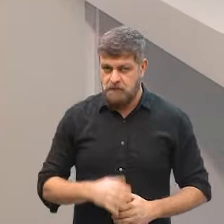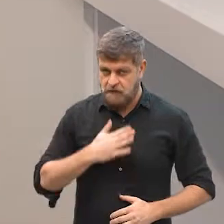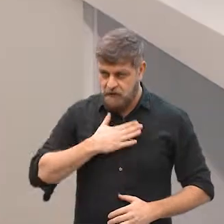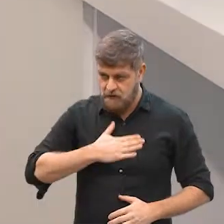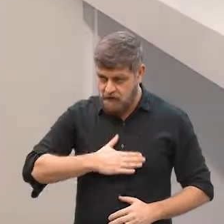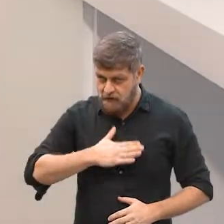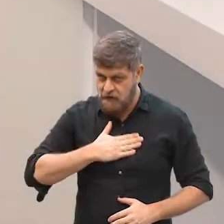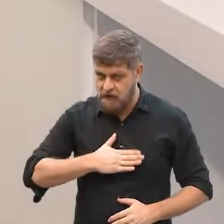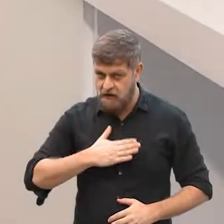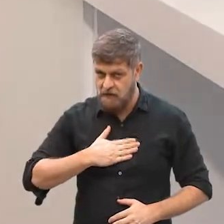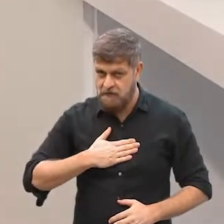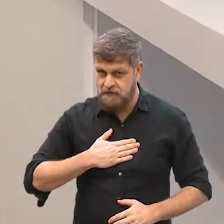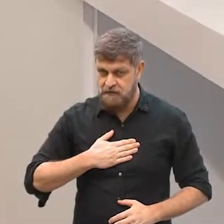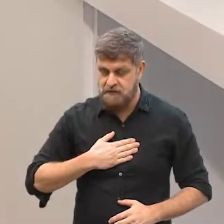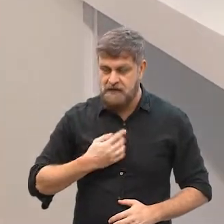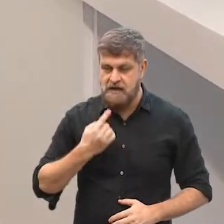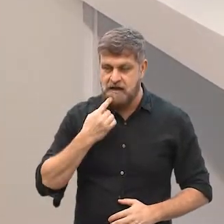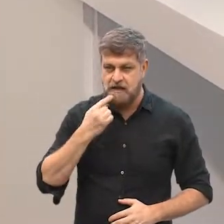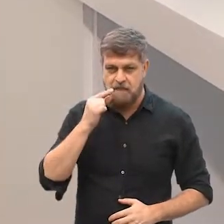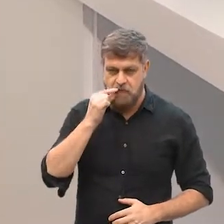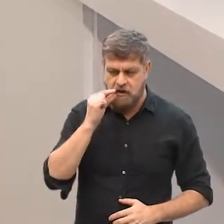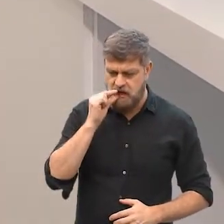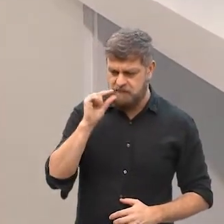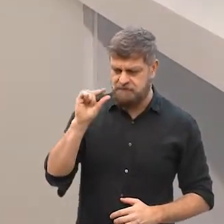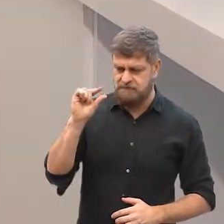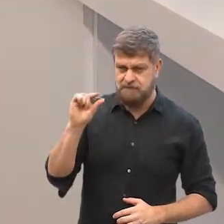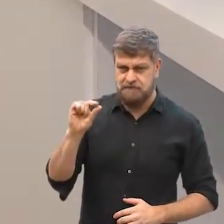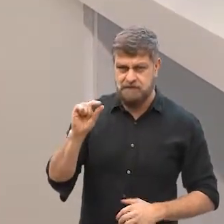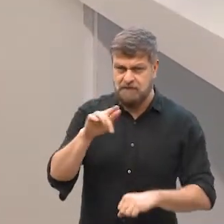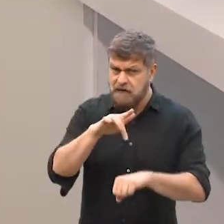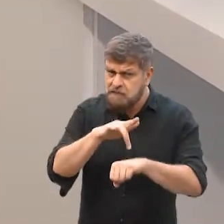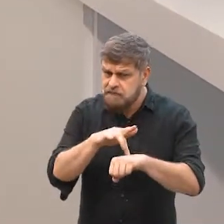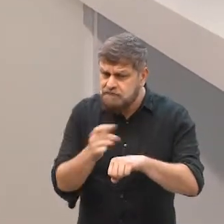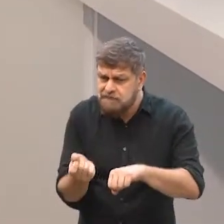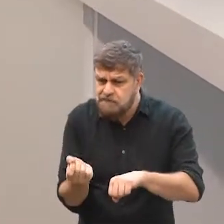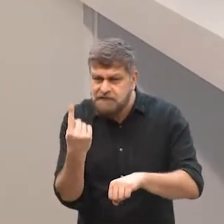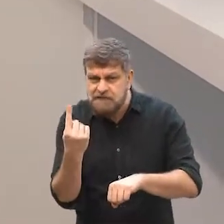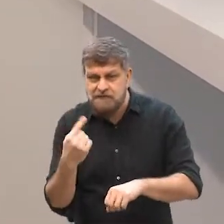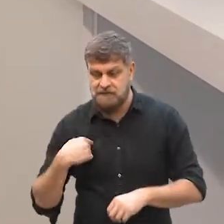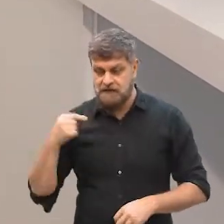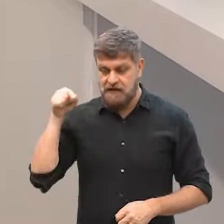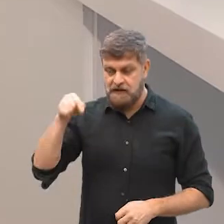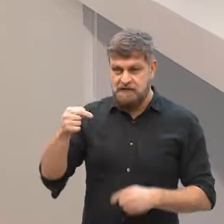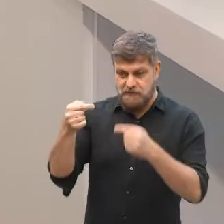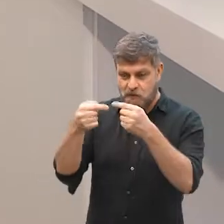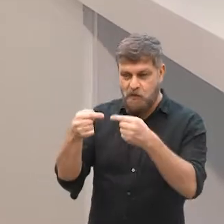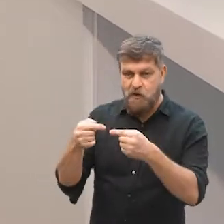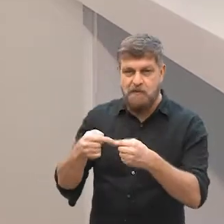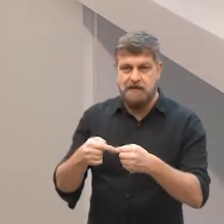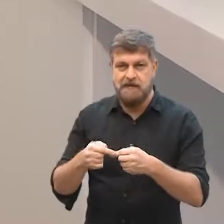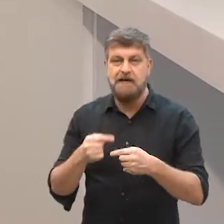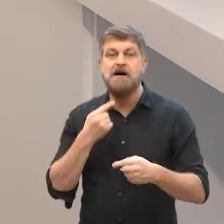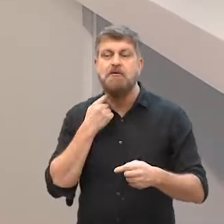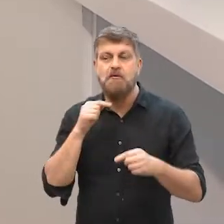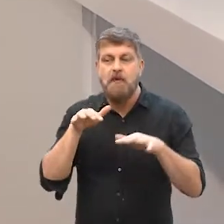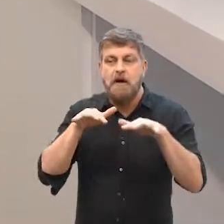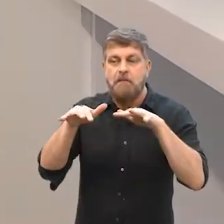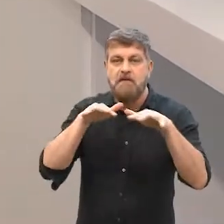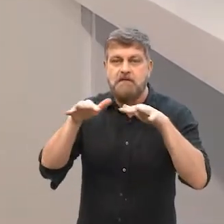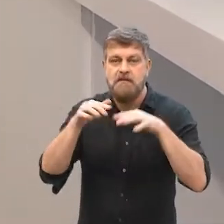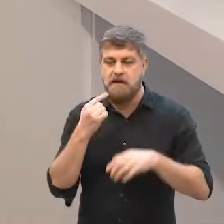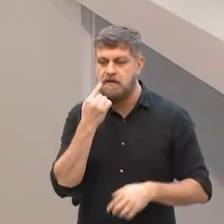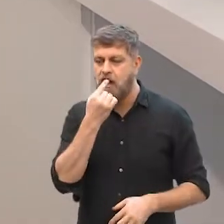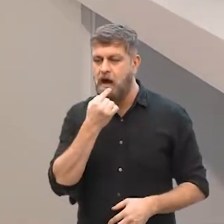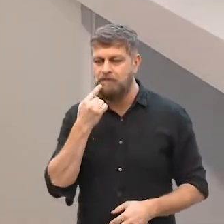calma. Pessoal, deve estar achando estranho, né? Mas isso faz parte de um exercício de fono.